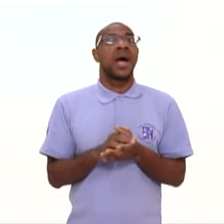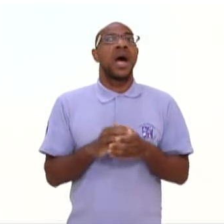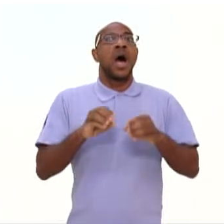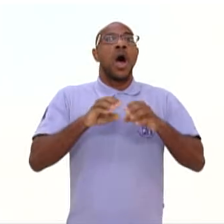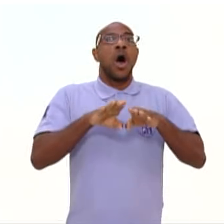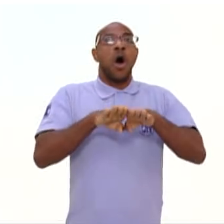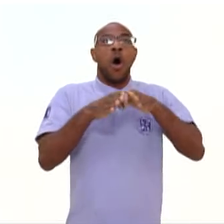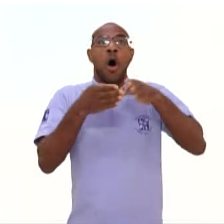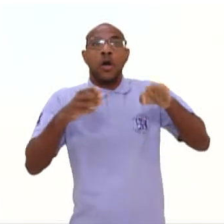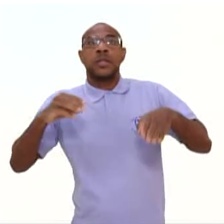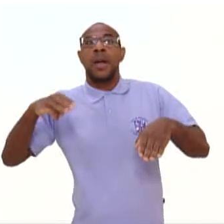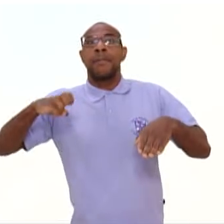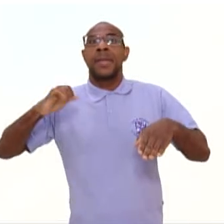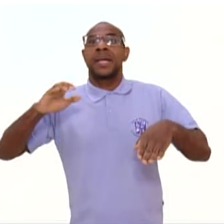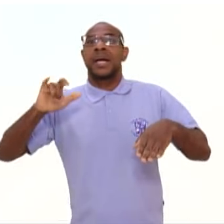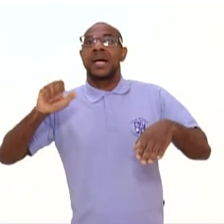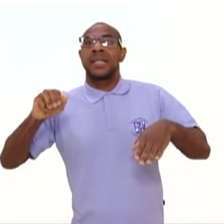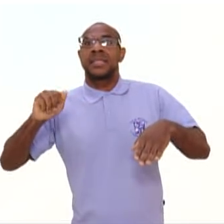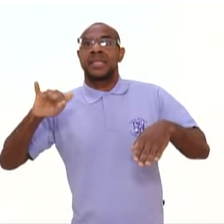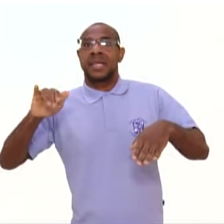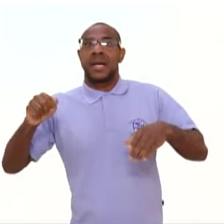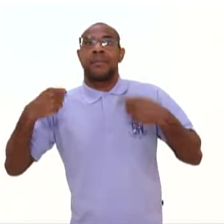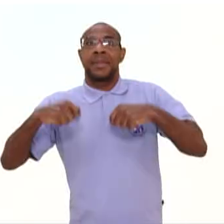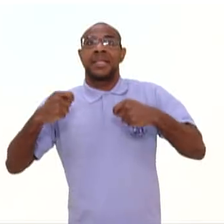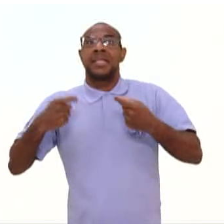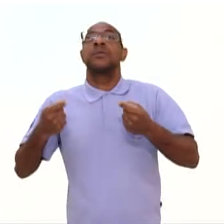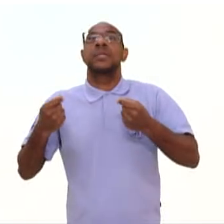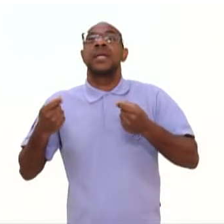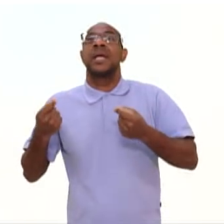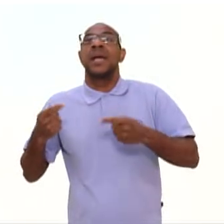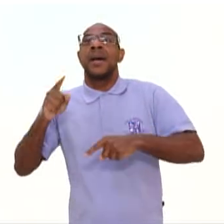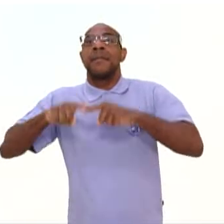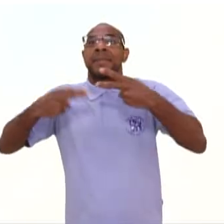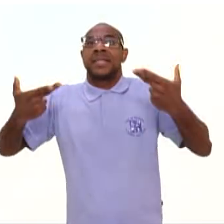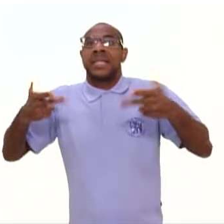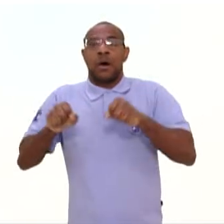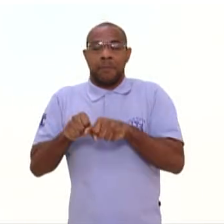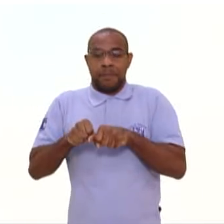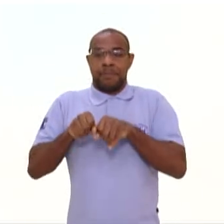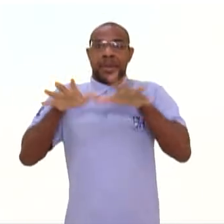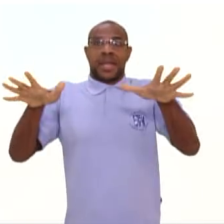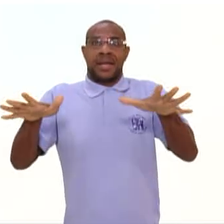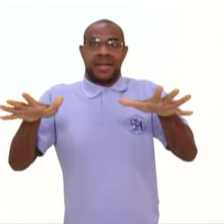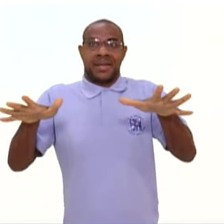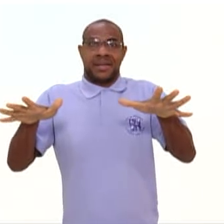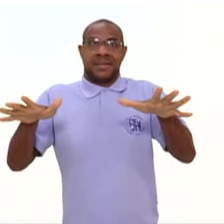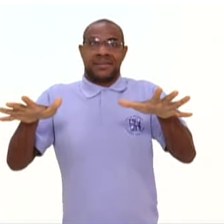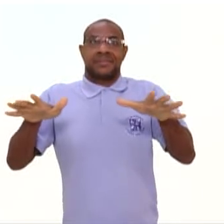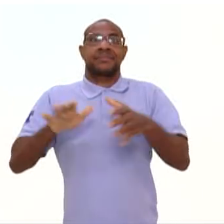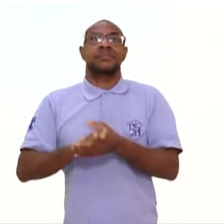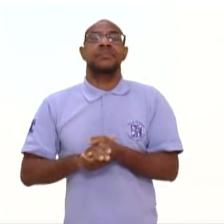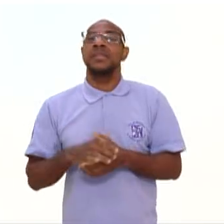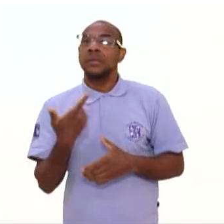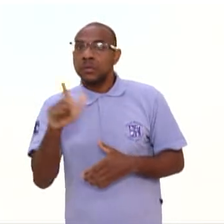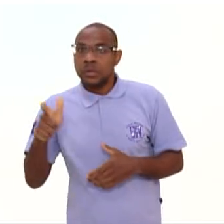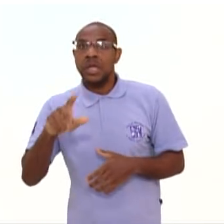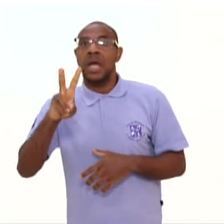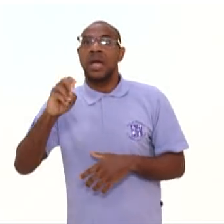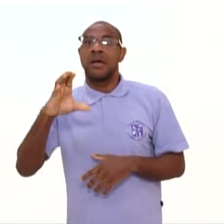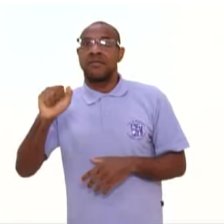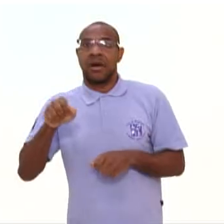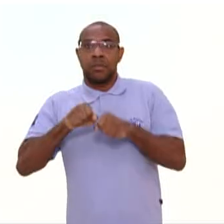mecânicas precisam de um meio material para se propagarem e dessa forma não se propagam no vácuo.